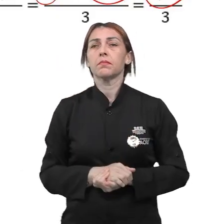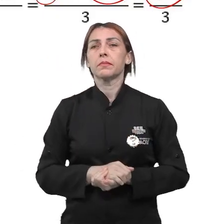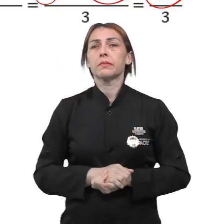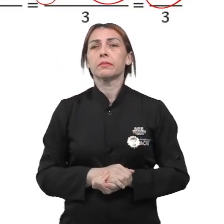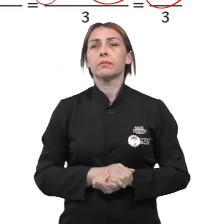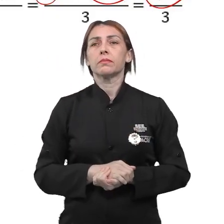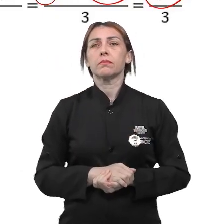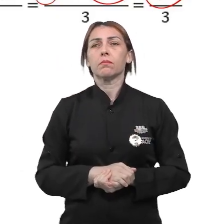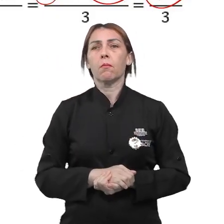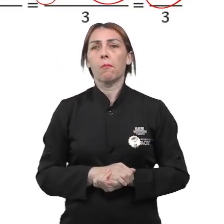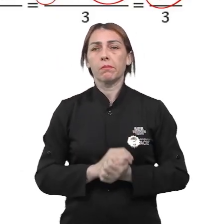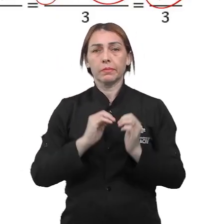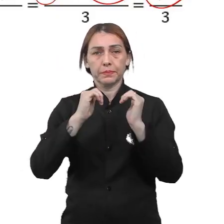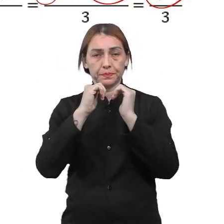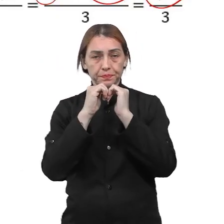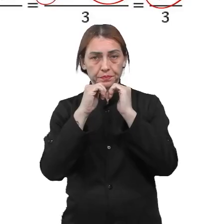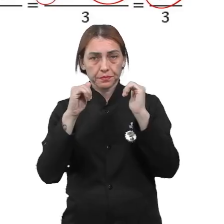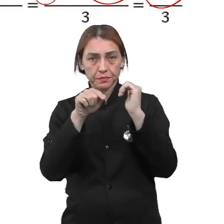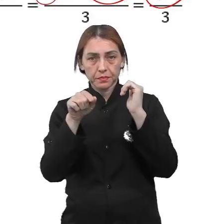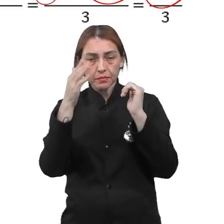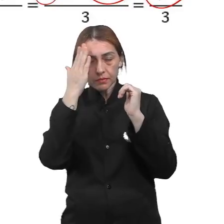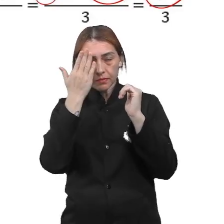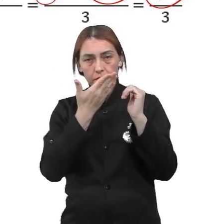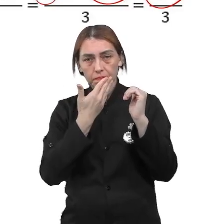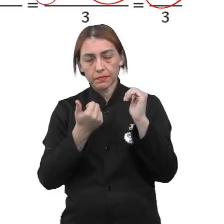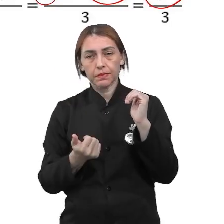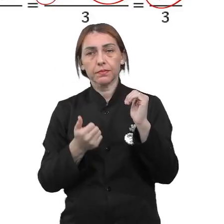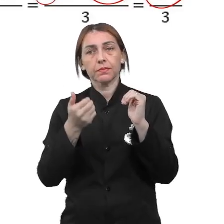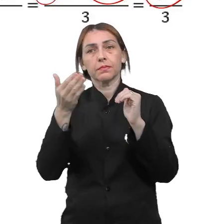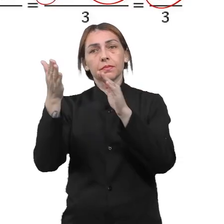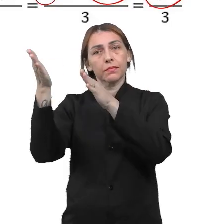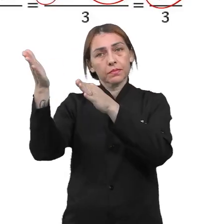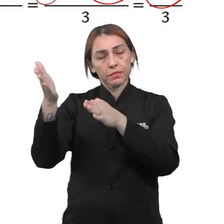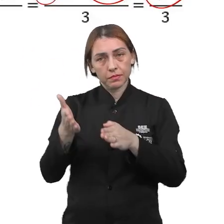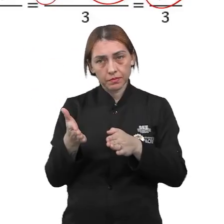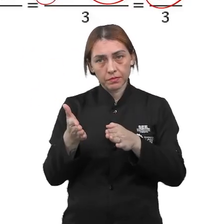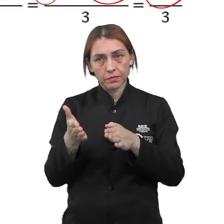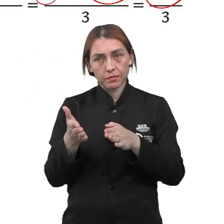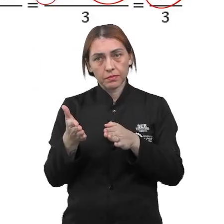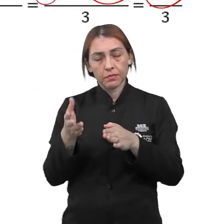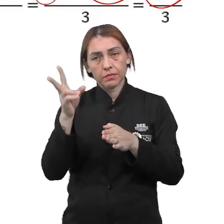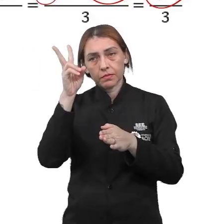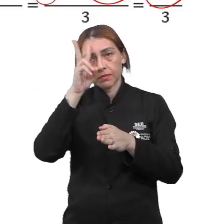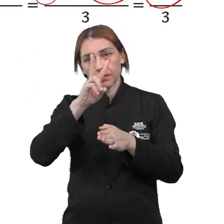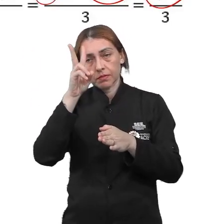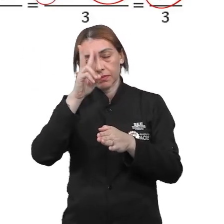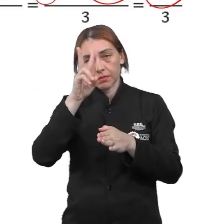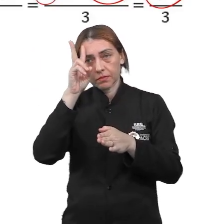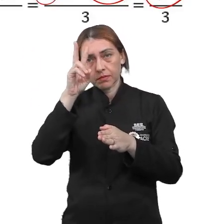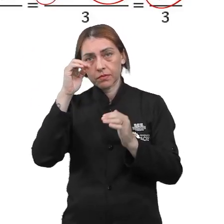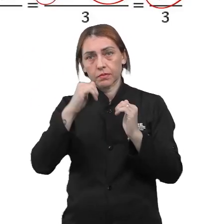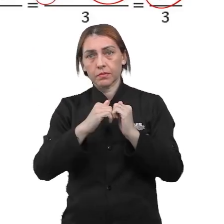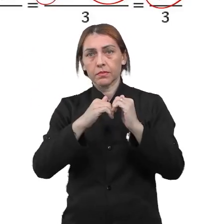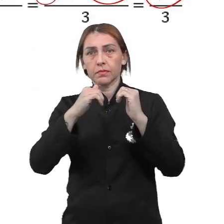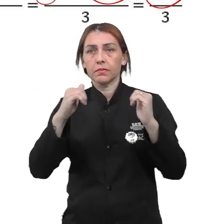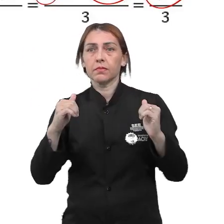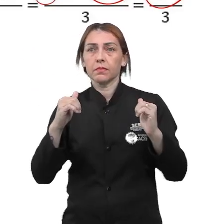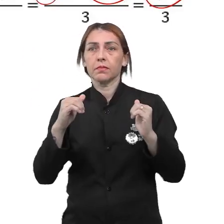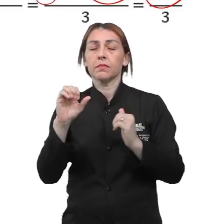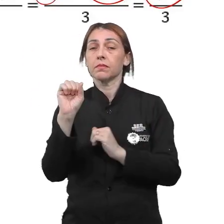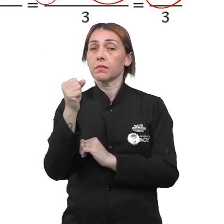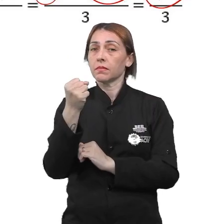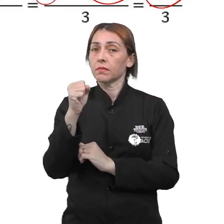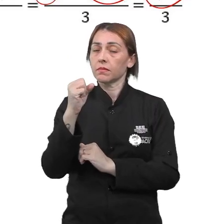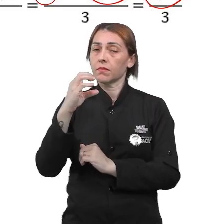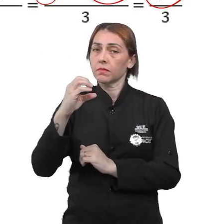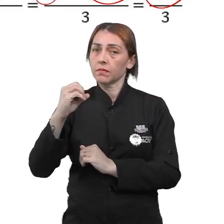fazer esse cálculo separado aqui, ó, para você entender melhor. Se eu cancelo π com π, eu vou lembrar aqui de fazer esse cálculo separado, está muito direto aqui. Eu tenho